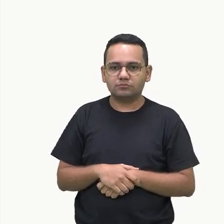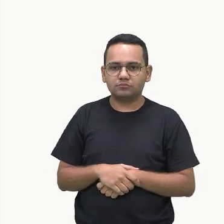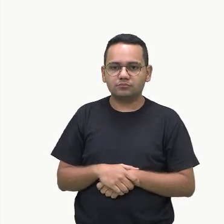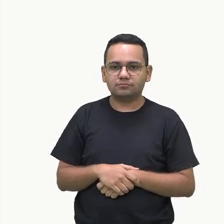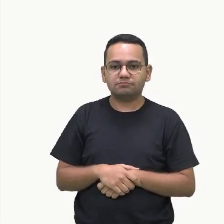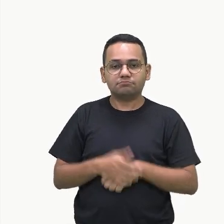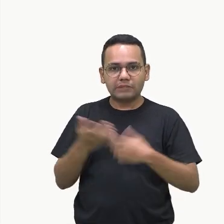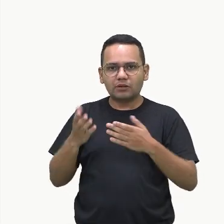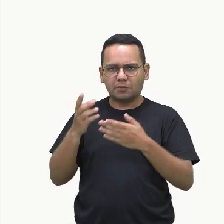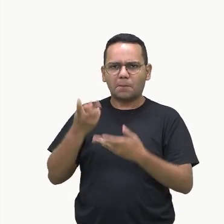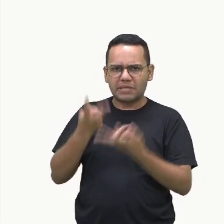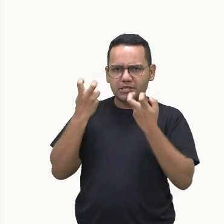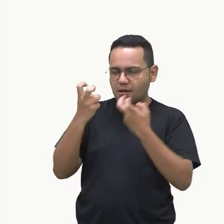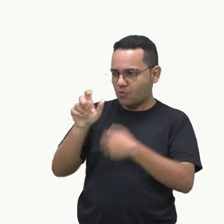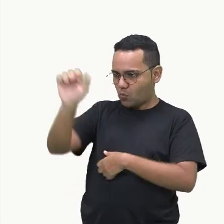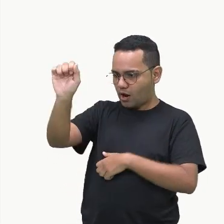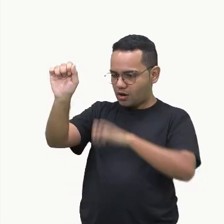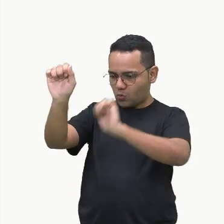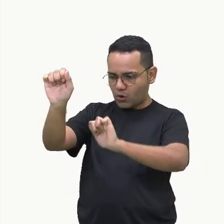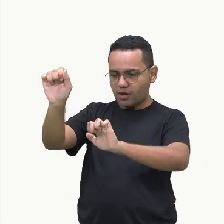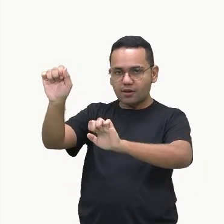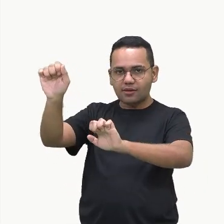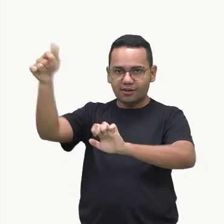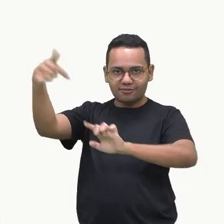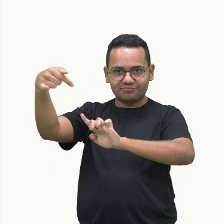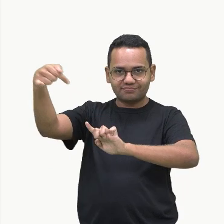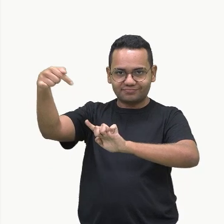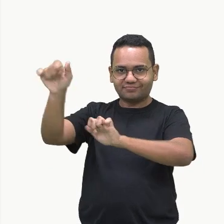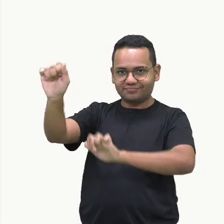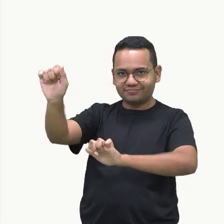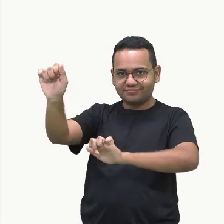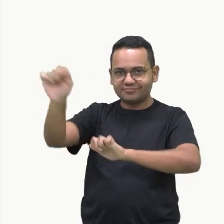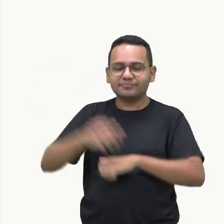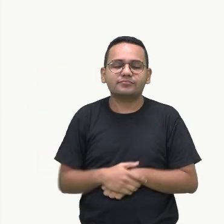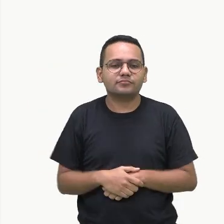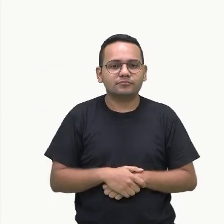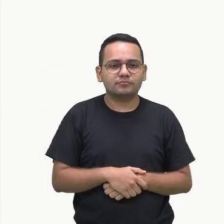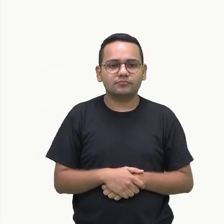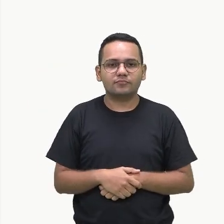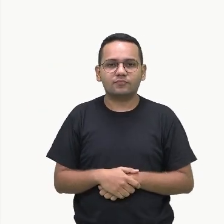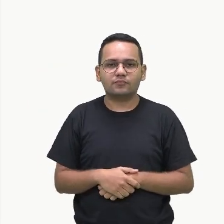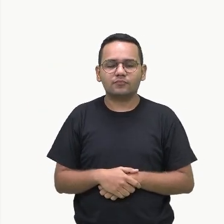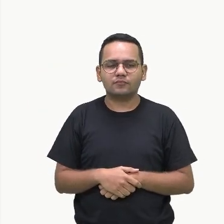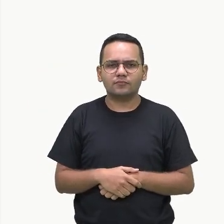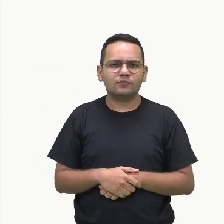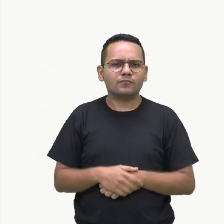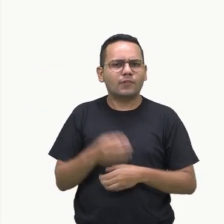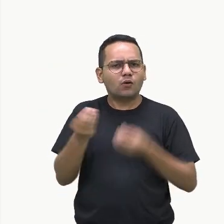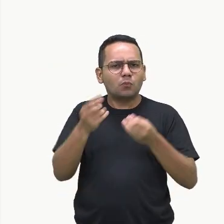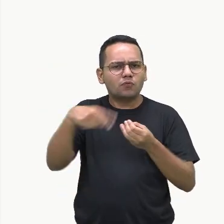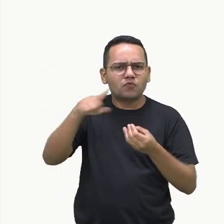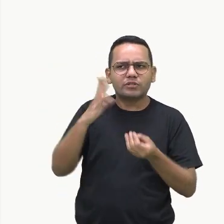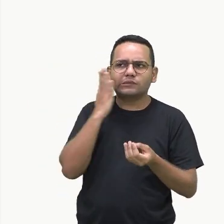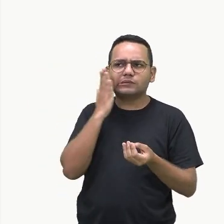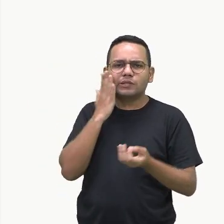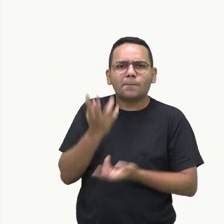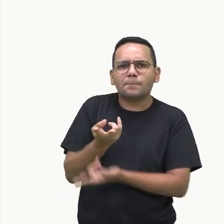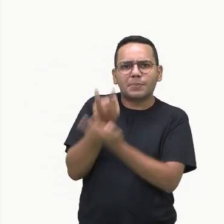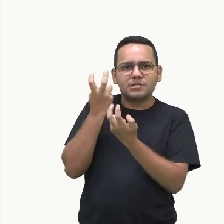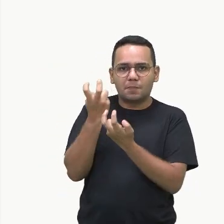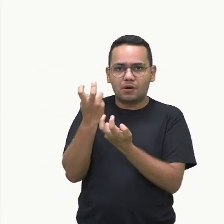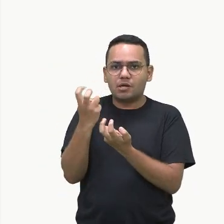do mesmo lado da transversal. E como é que você vai saber identificar quando dois ângulos